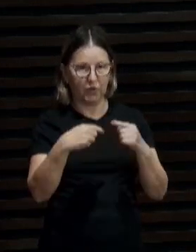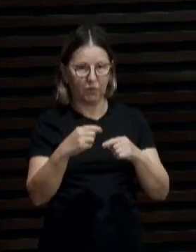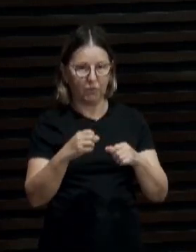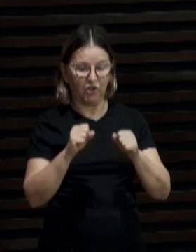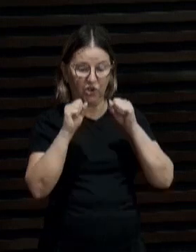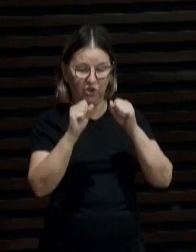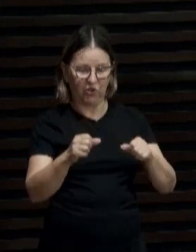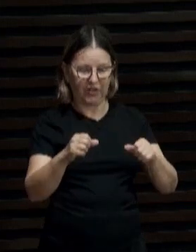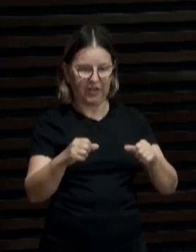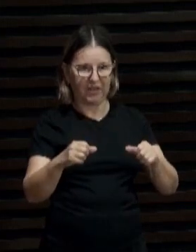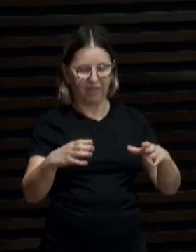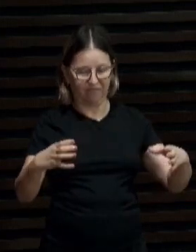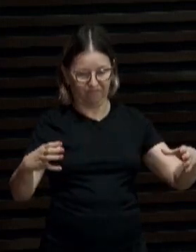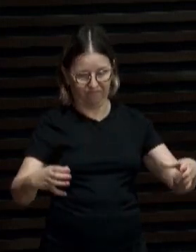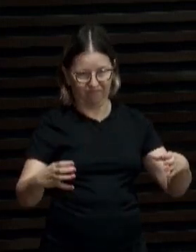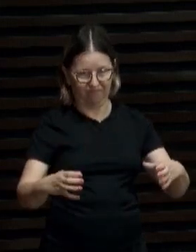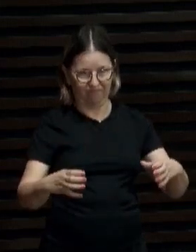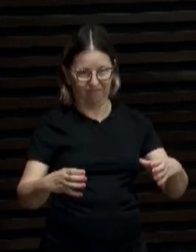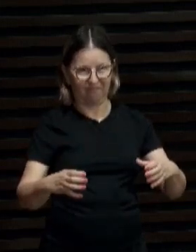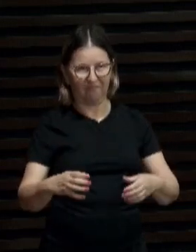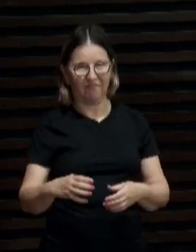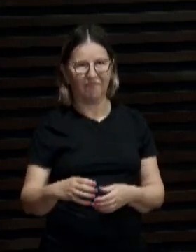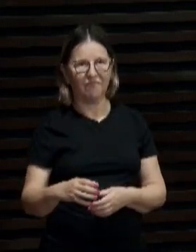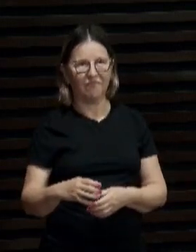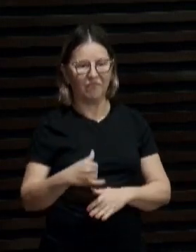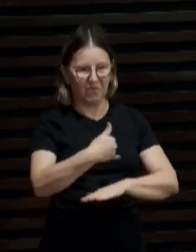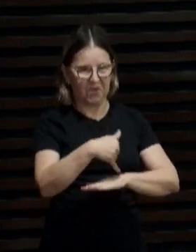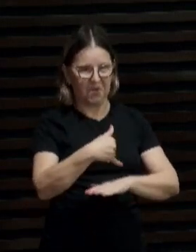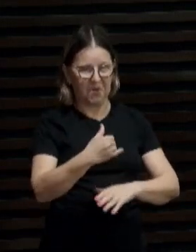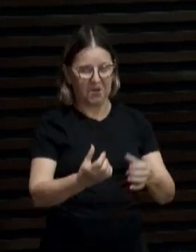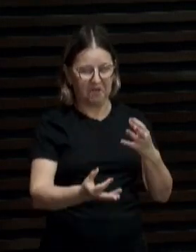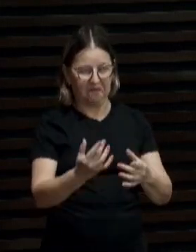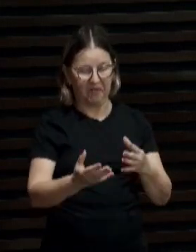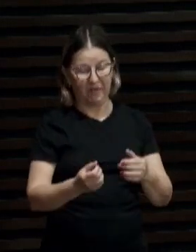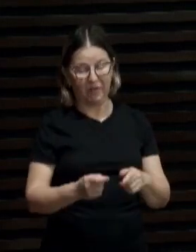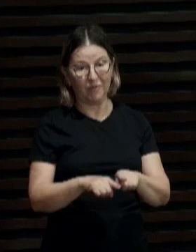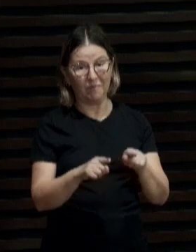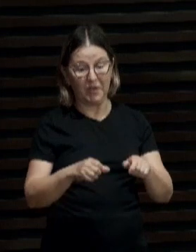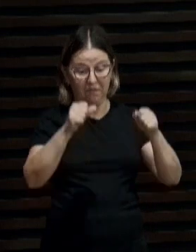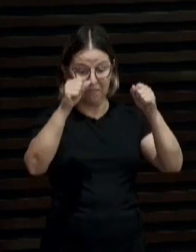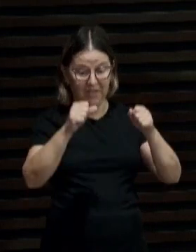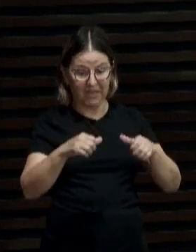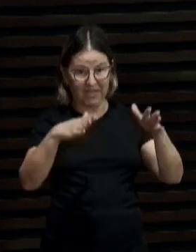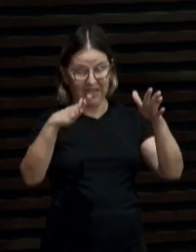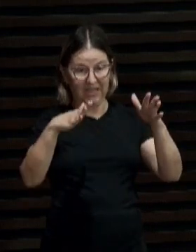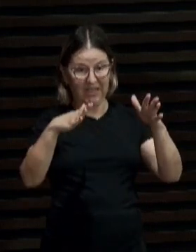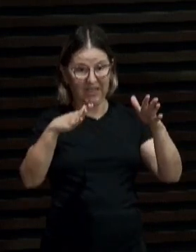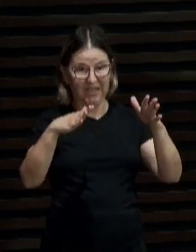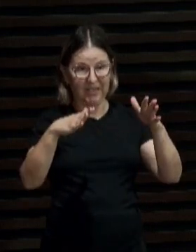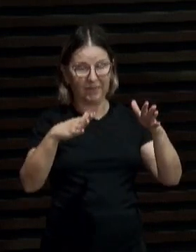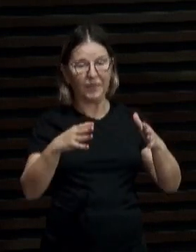aqui se lembram que foi passado no telão, e milagrosamente ele recebe da parte do próprio Senhor